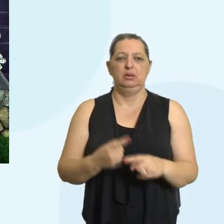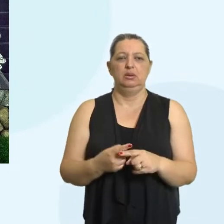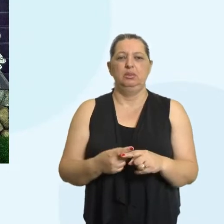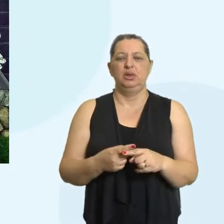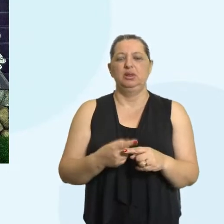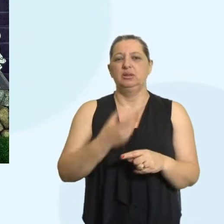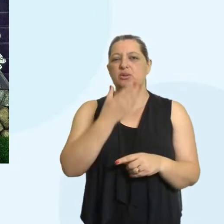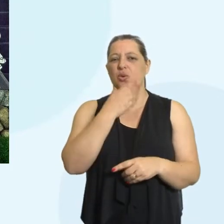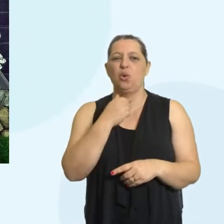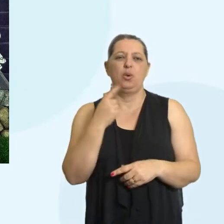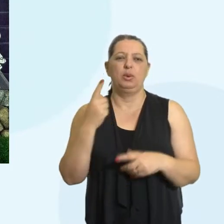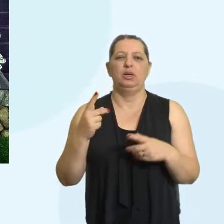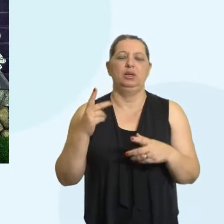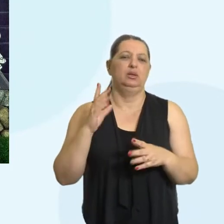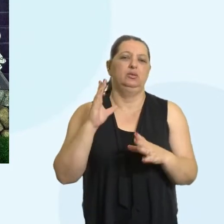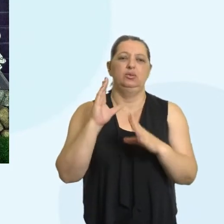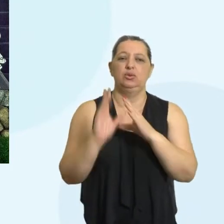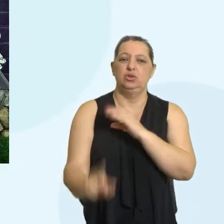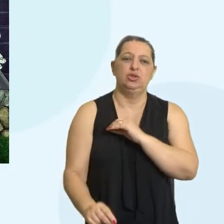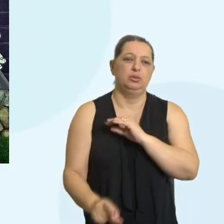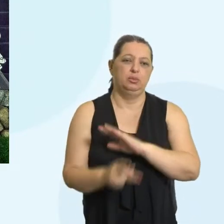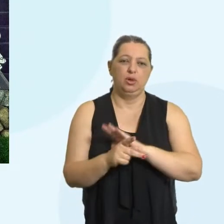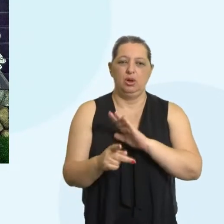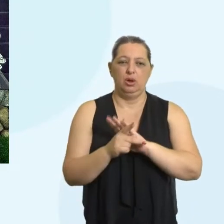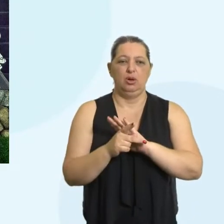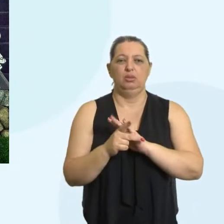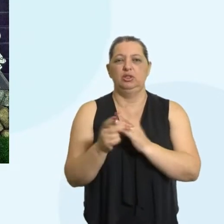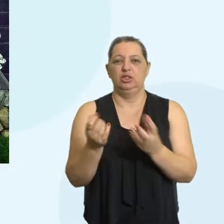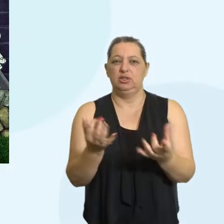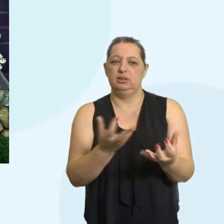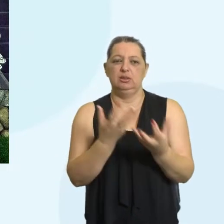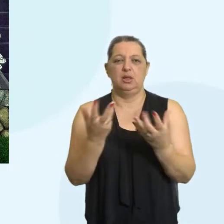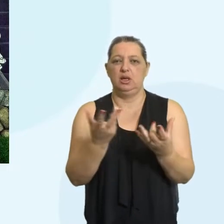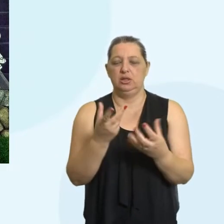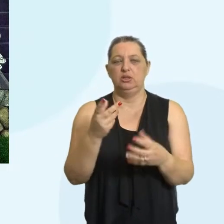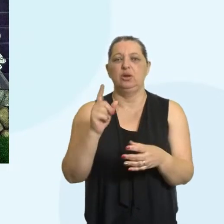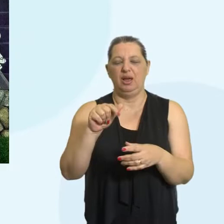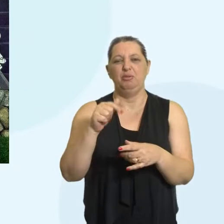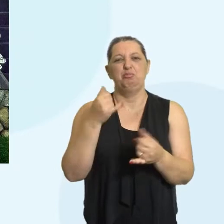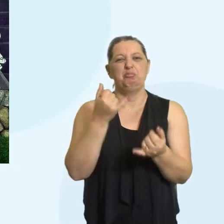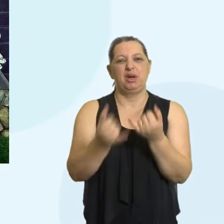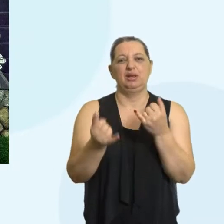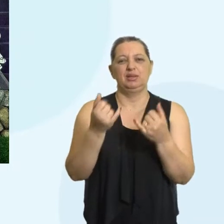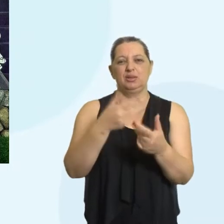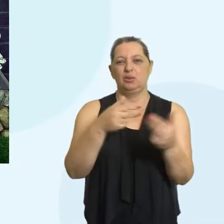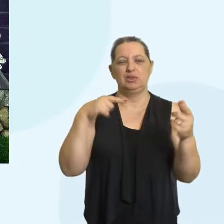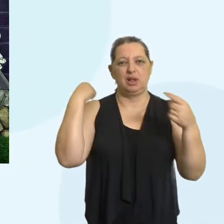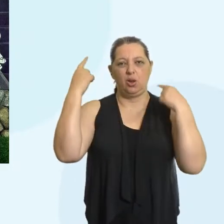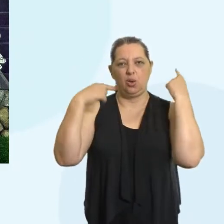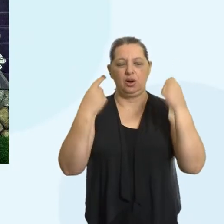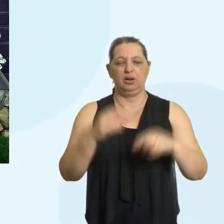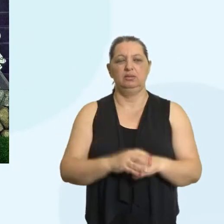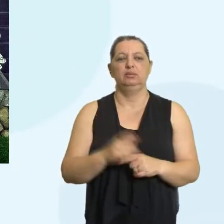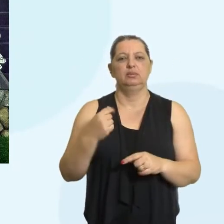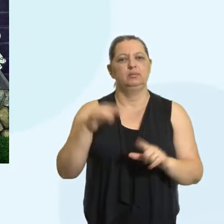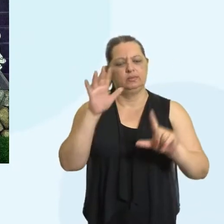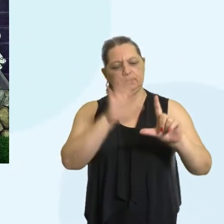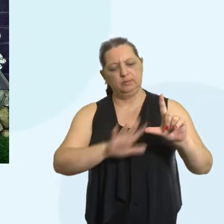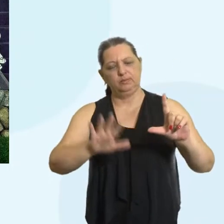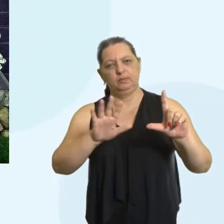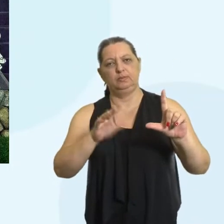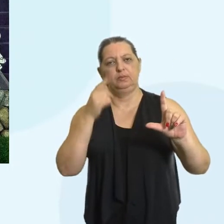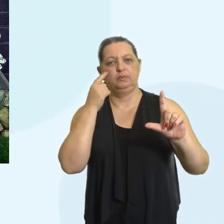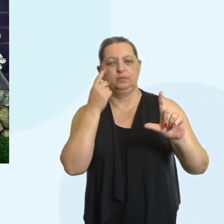incêndio dentro de um balde é uma maluquice mesmo é essa ideia quando a gente Olha com atenção imagem como